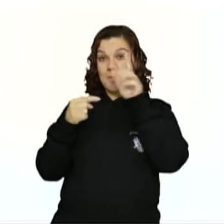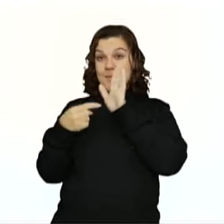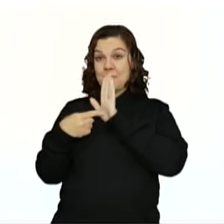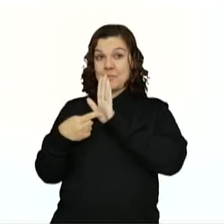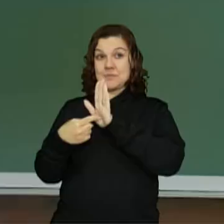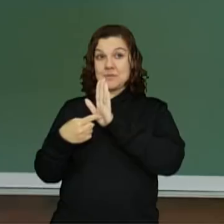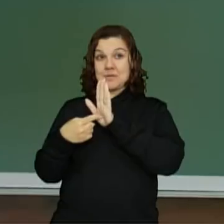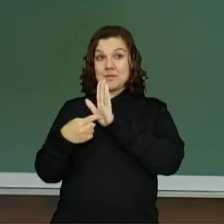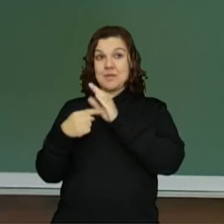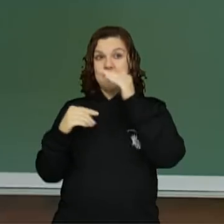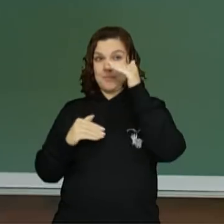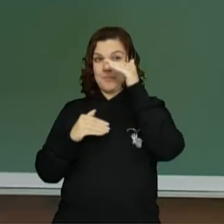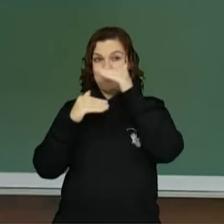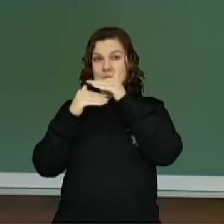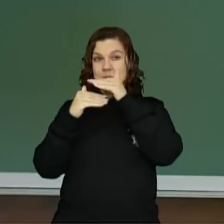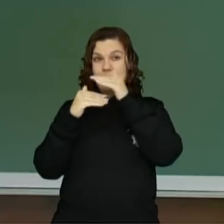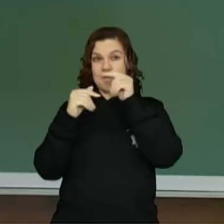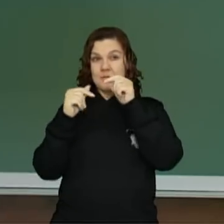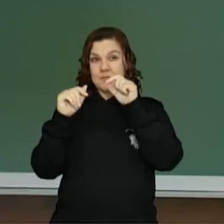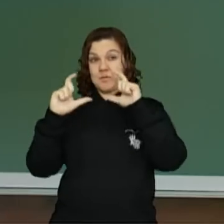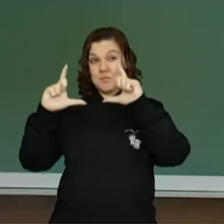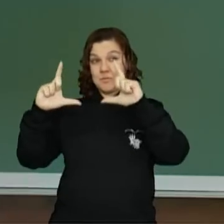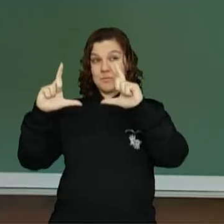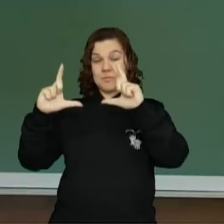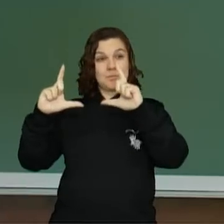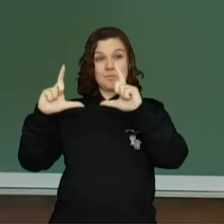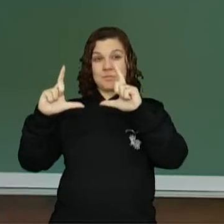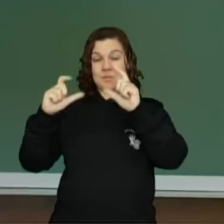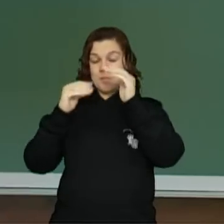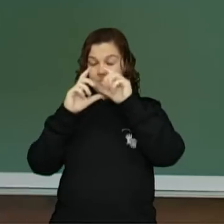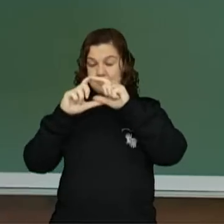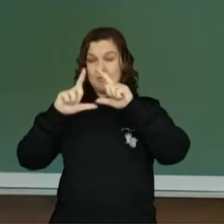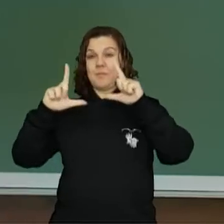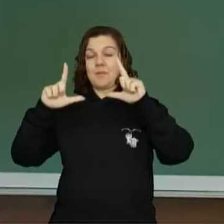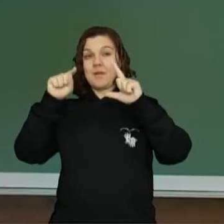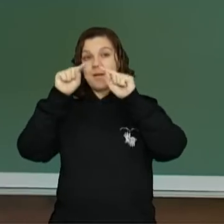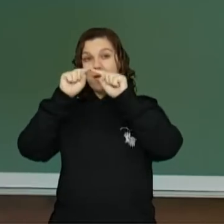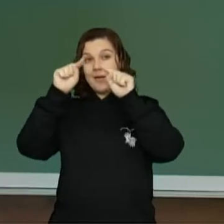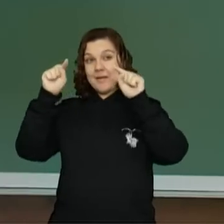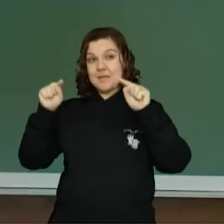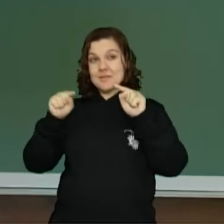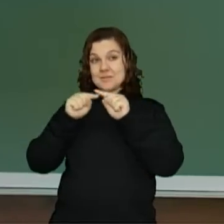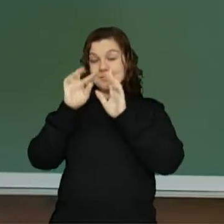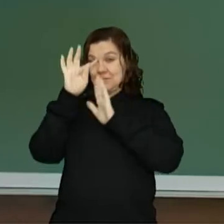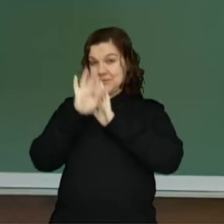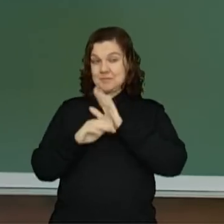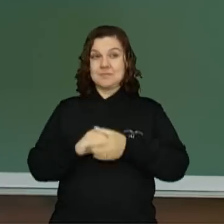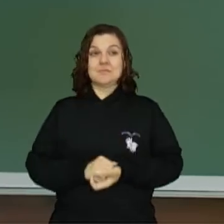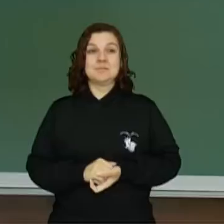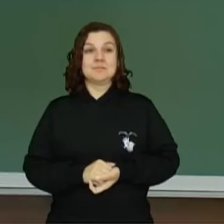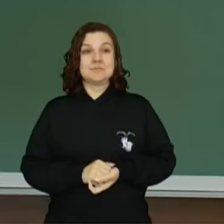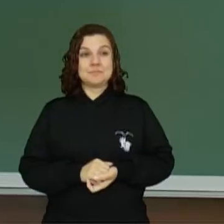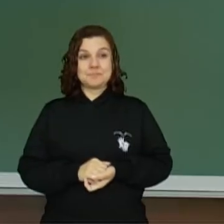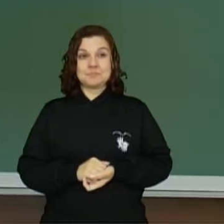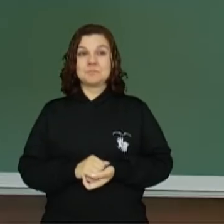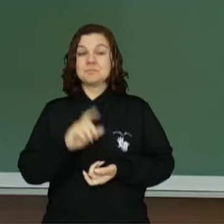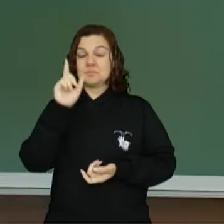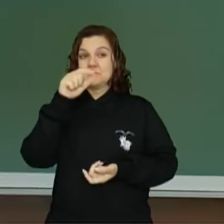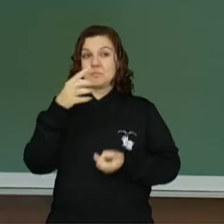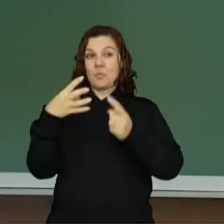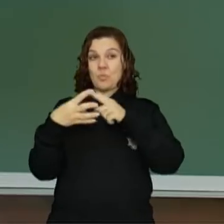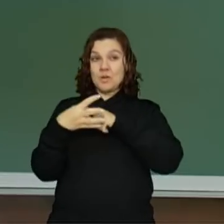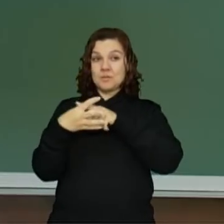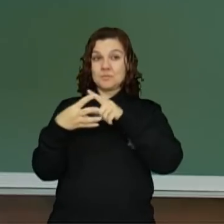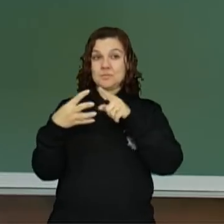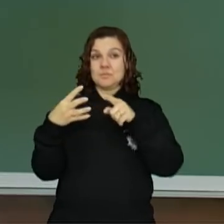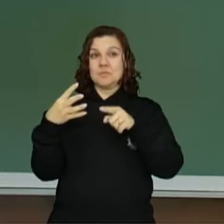que, como aqui não tem como ampliar a imagem, mas eu coloquei que se refere a esse texto.